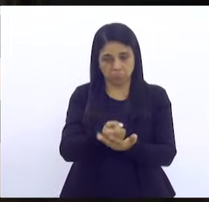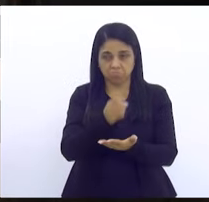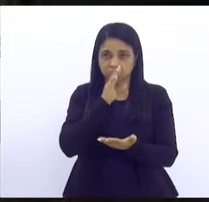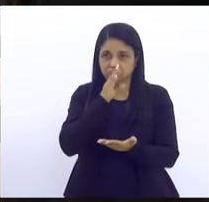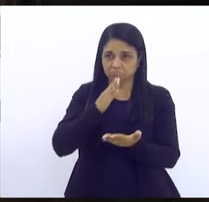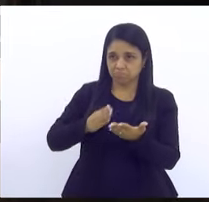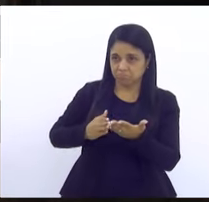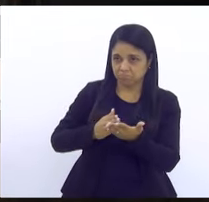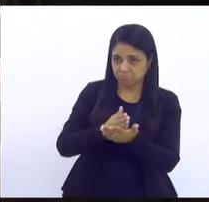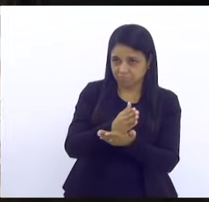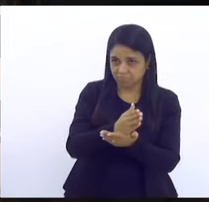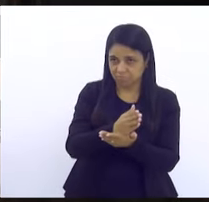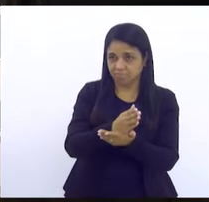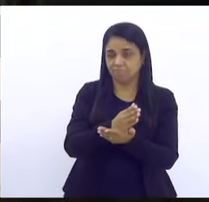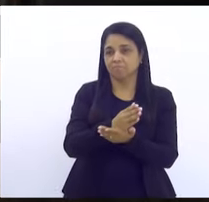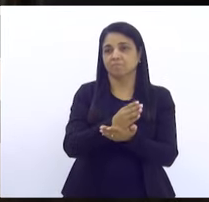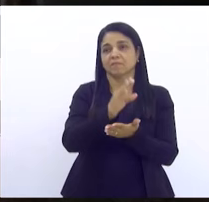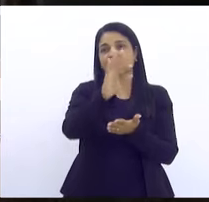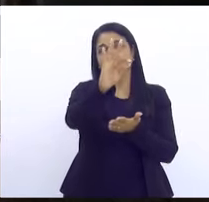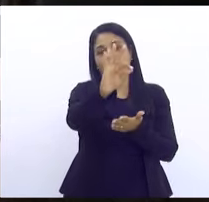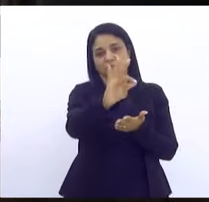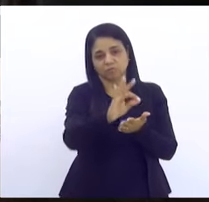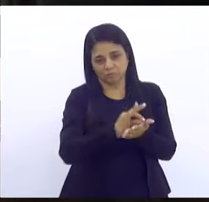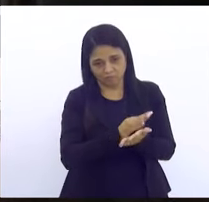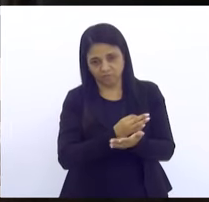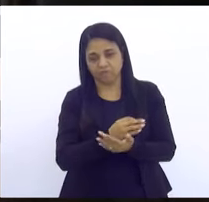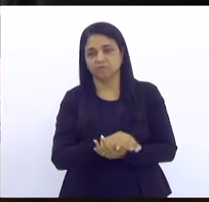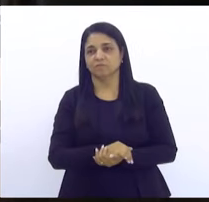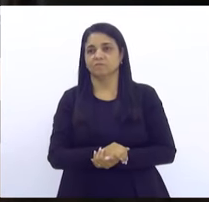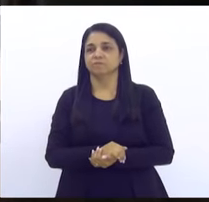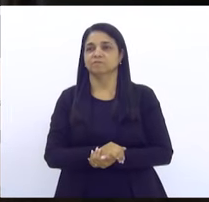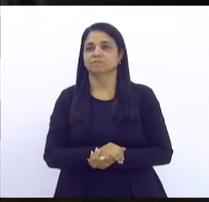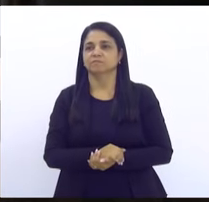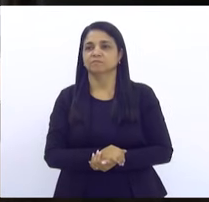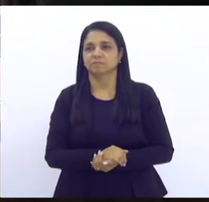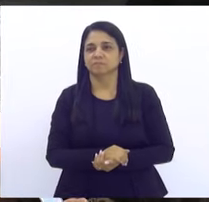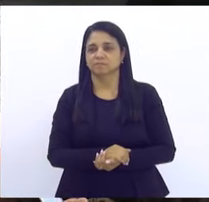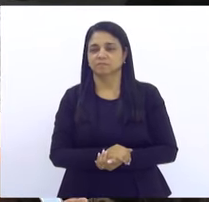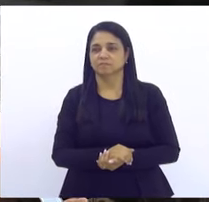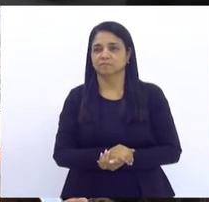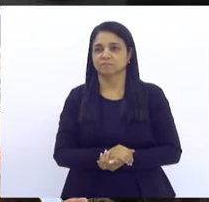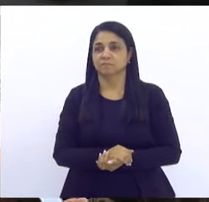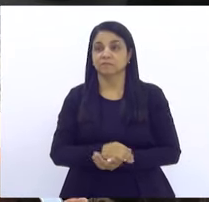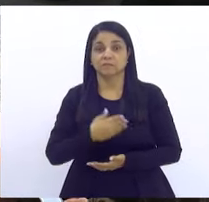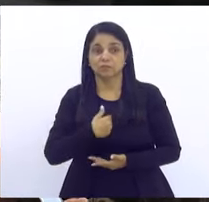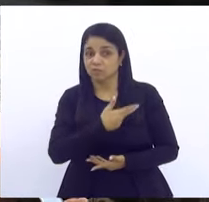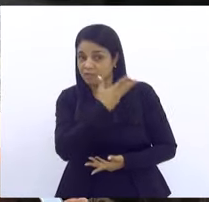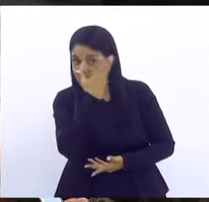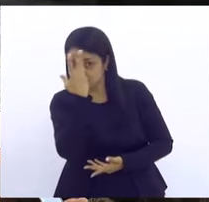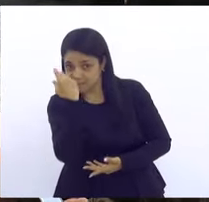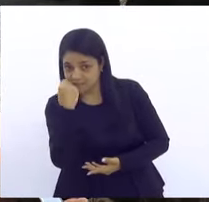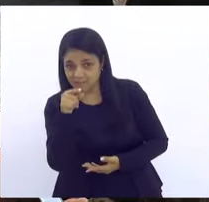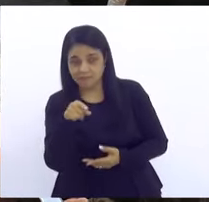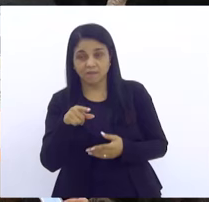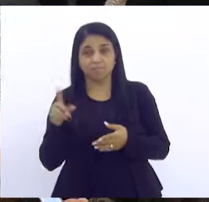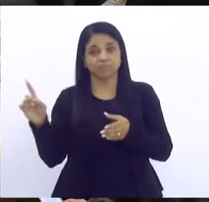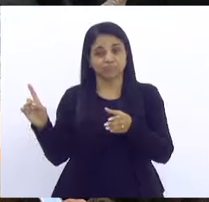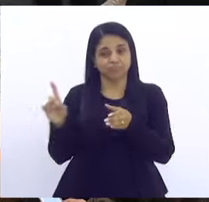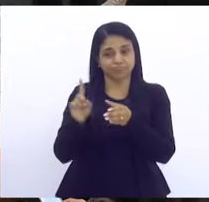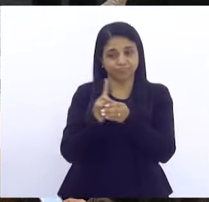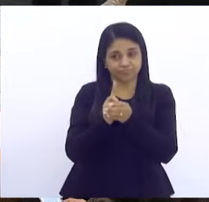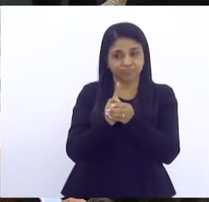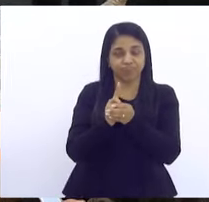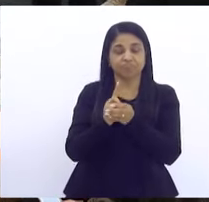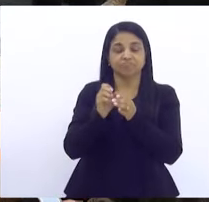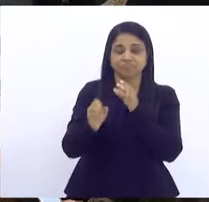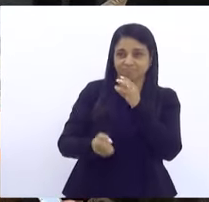estão. Aprovado, vai a autógrafo. Só para não esquecer, presidente, da coautoria da deputada Dani Monteiro